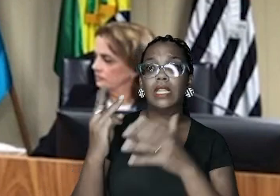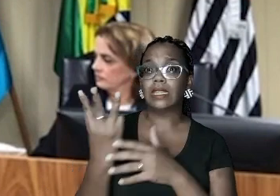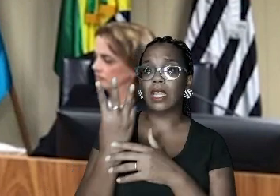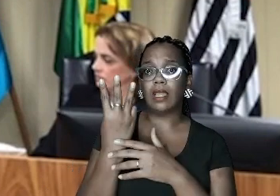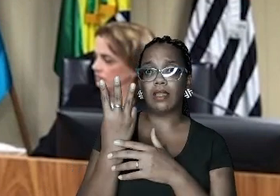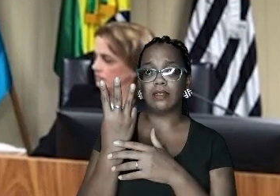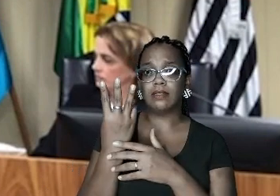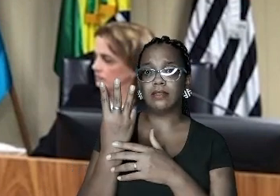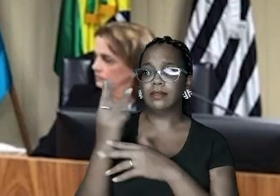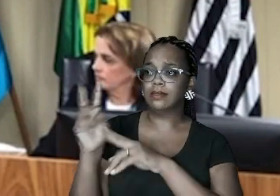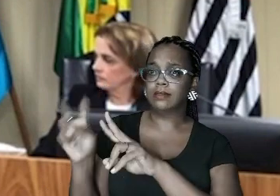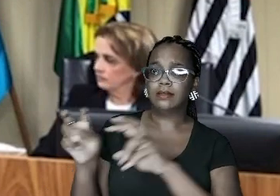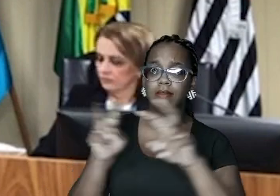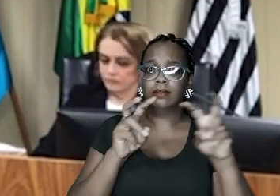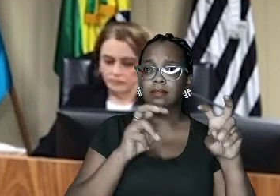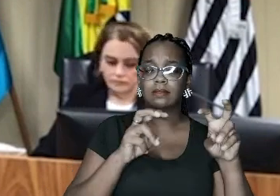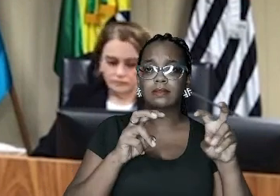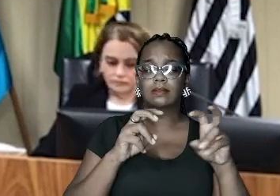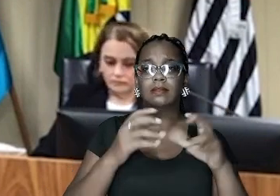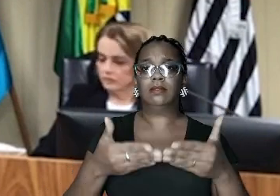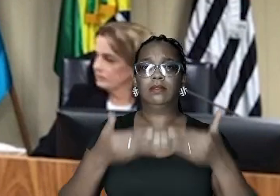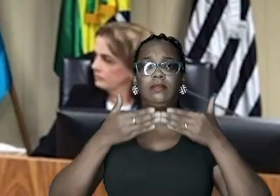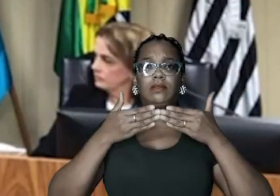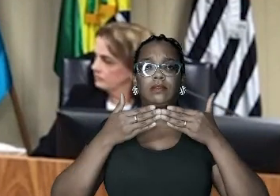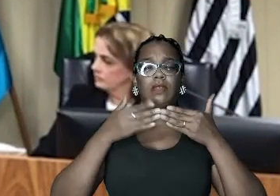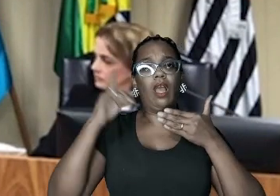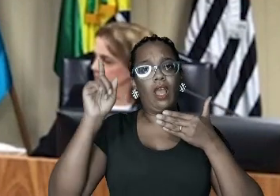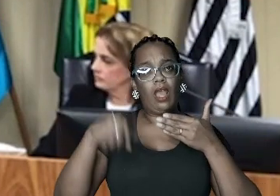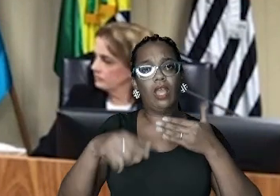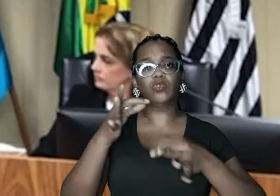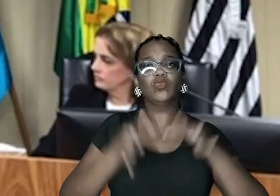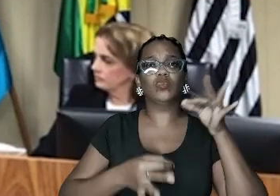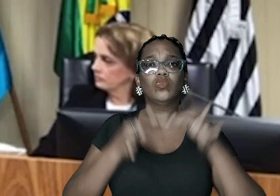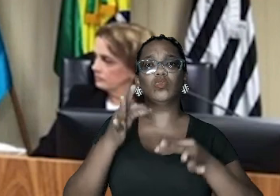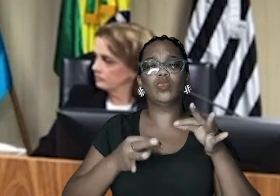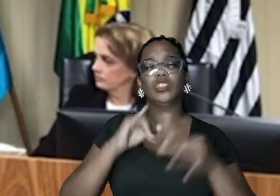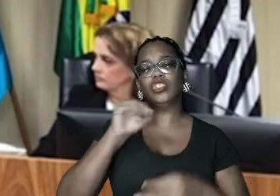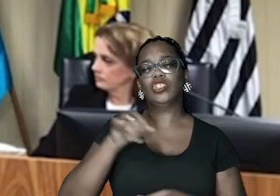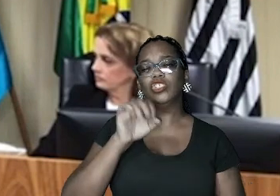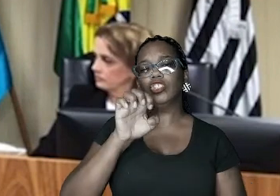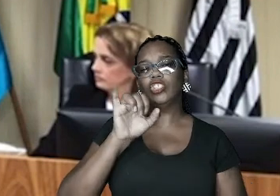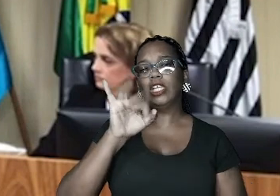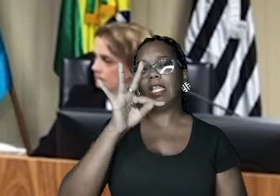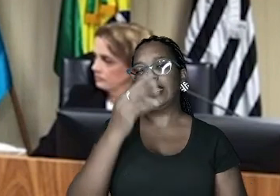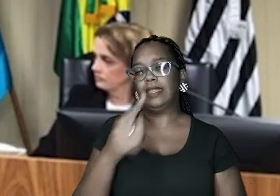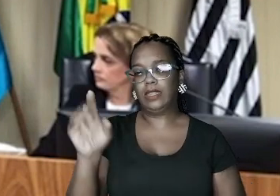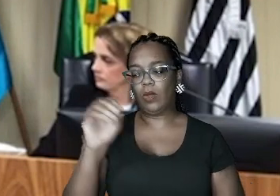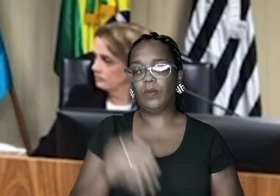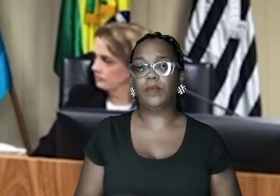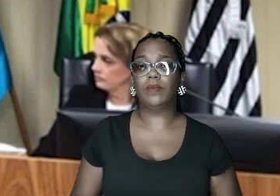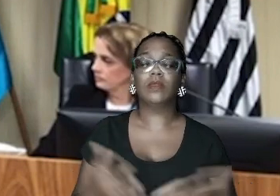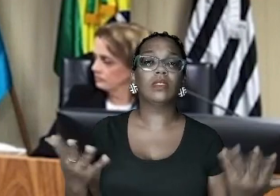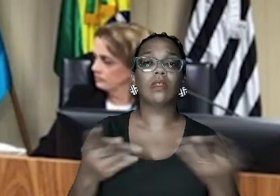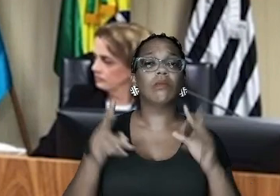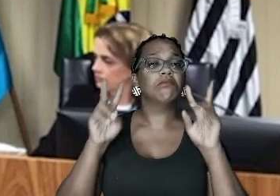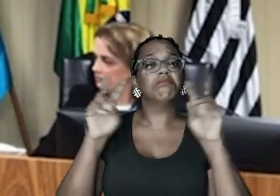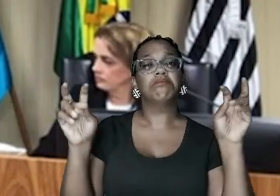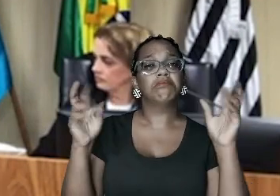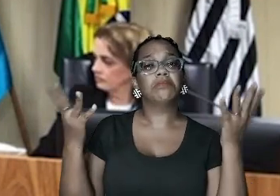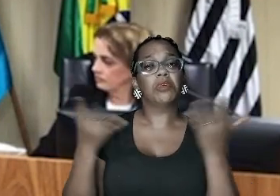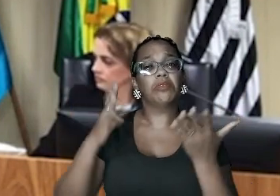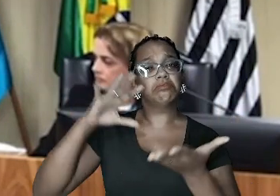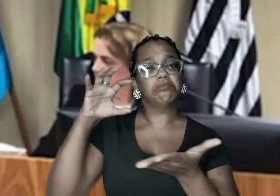excepcionarem a competência O que foi afastado pelo juiz de então então essa questão efetivamente hoje parece um pouco já consolidada